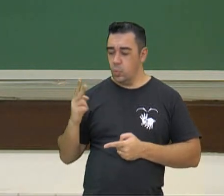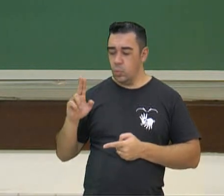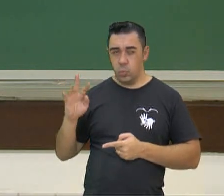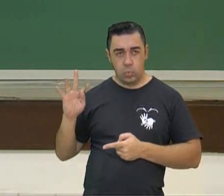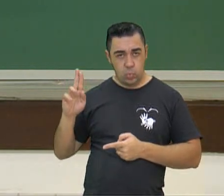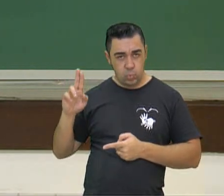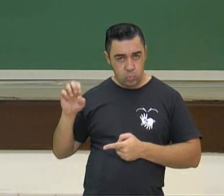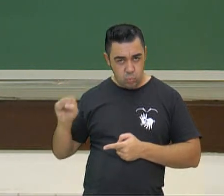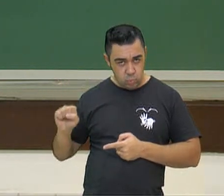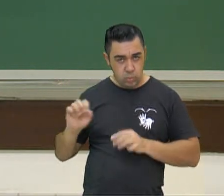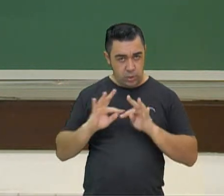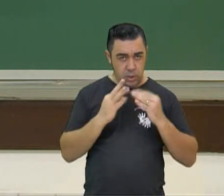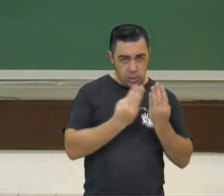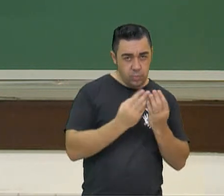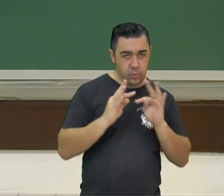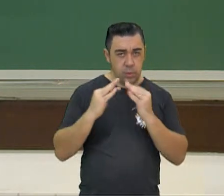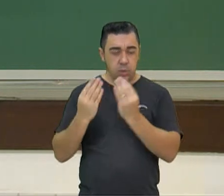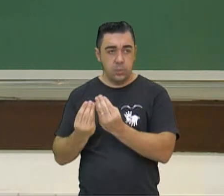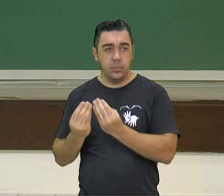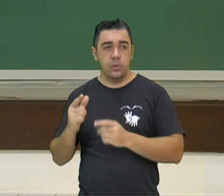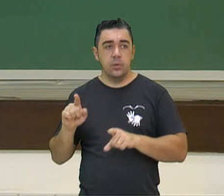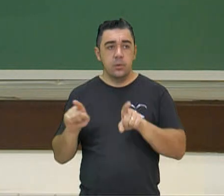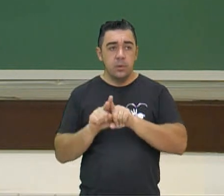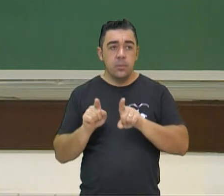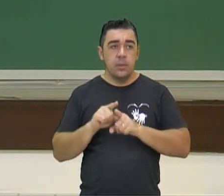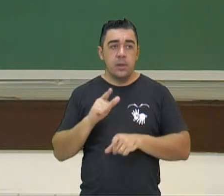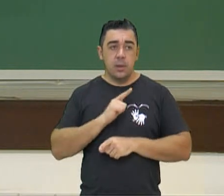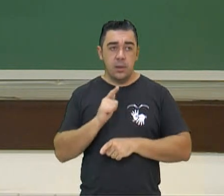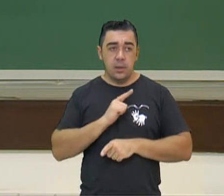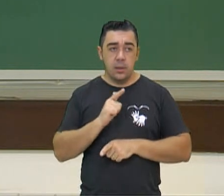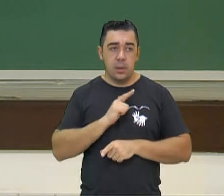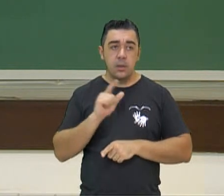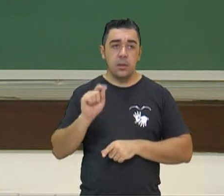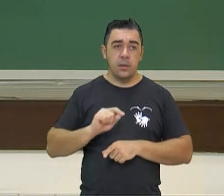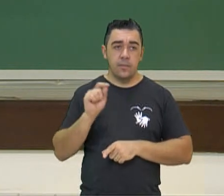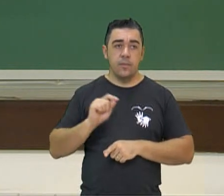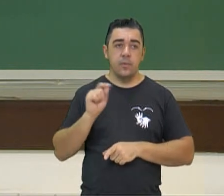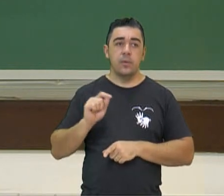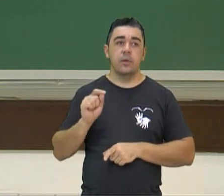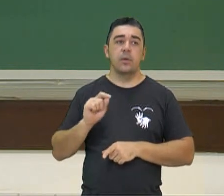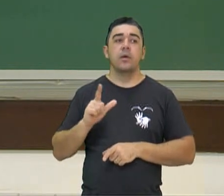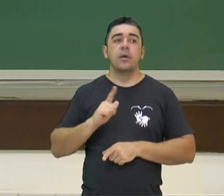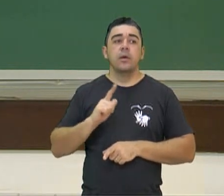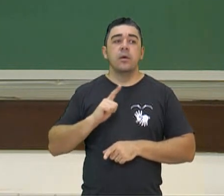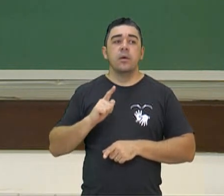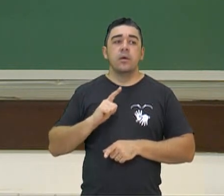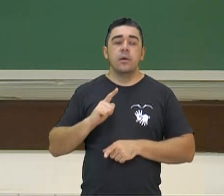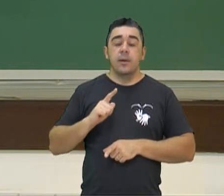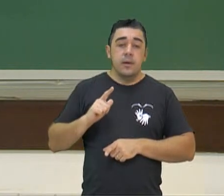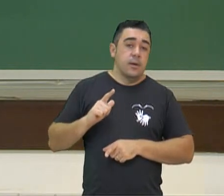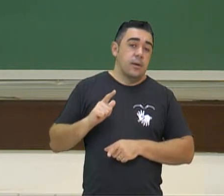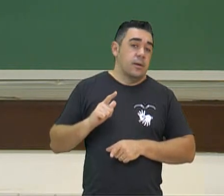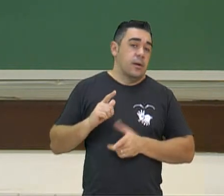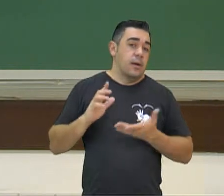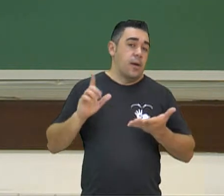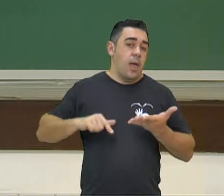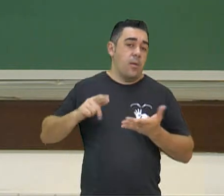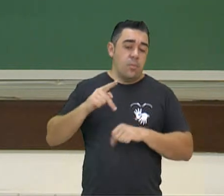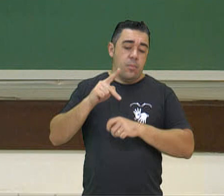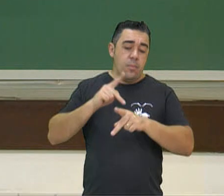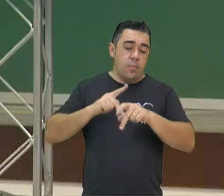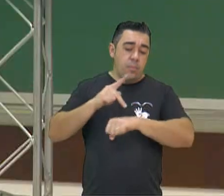bantos têm uma linhagem que foram escravizados. Eles não eram escravos, a palavra escravo a gente tem que tirar do nosso